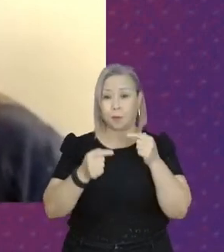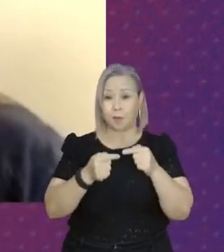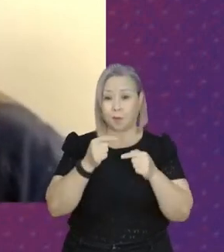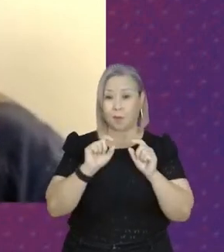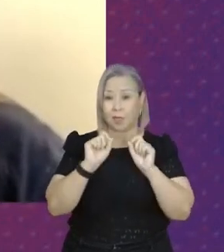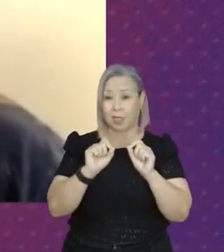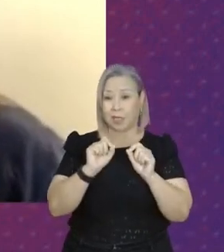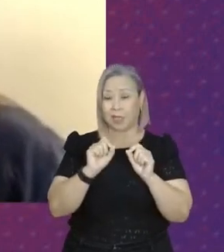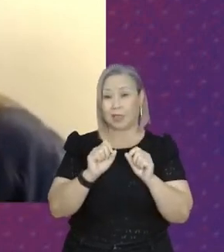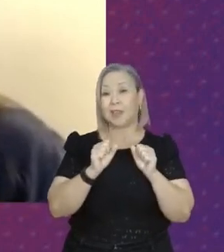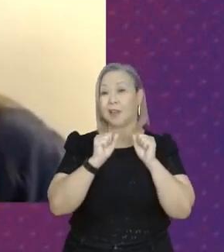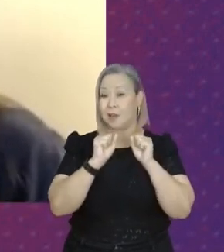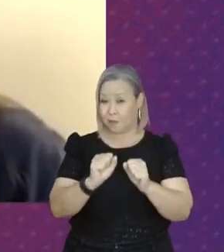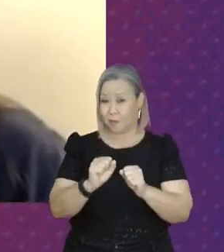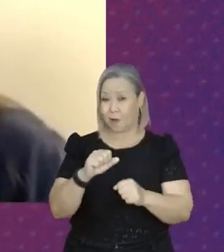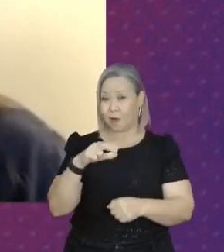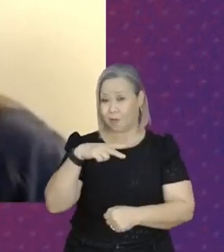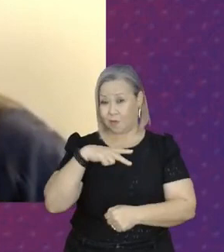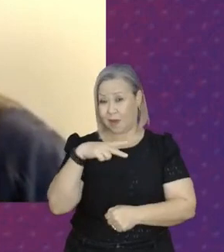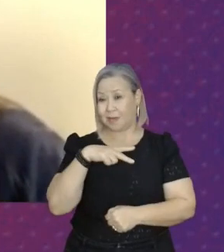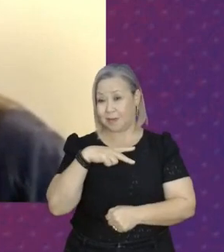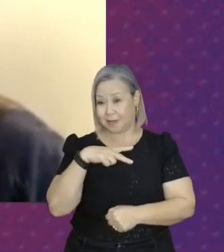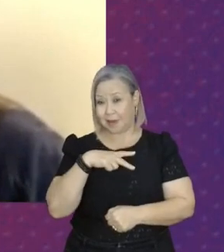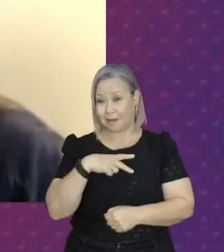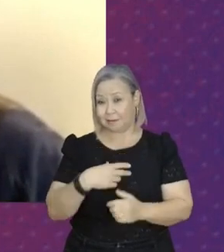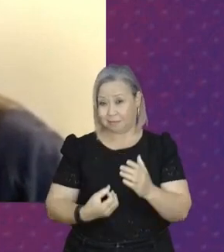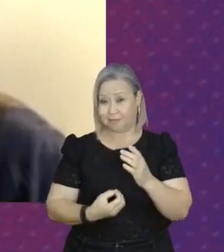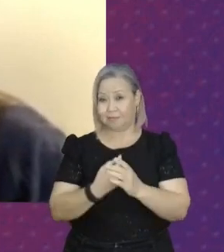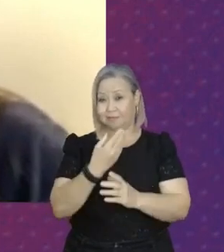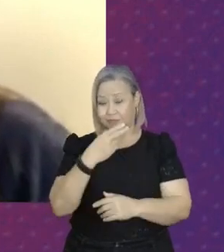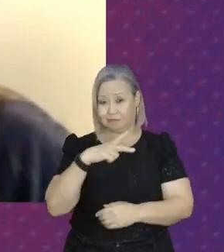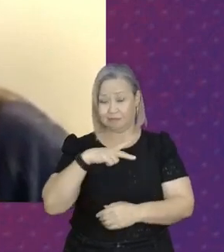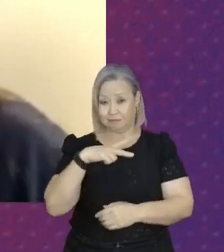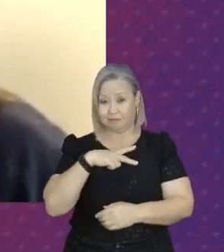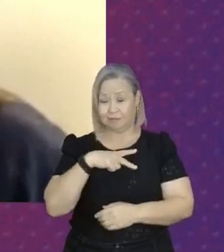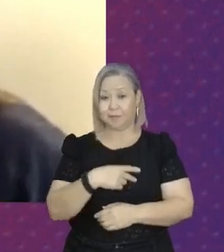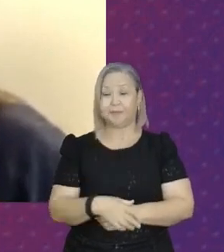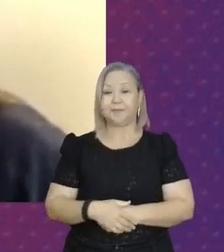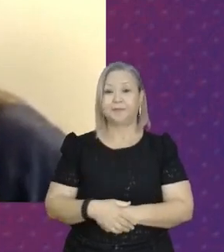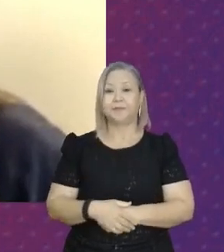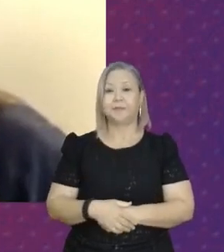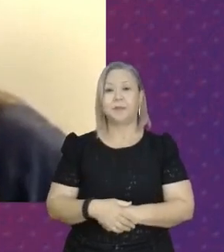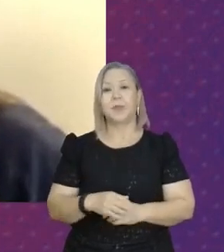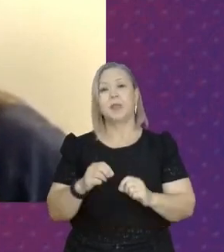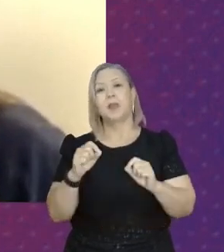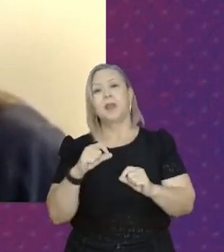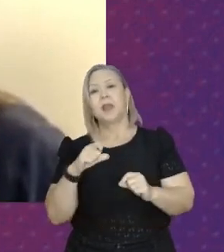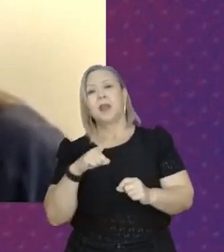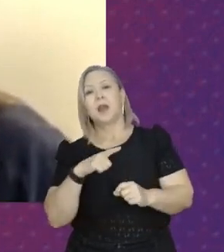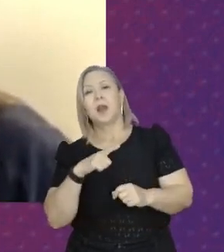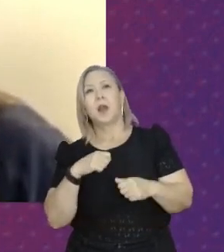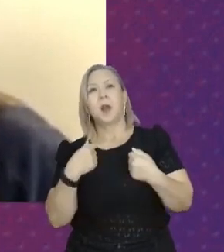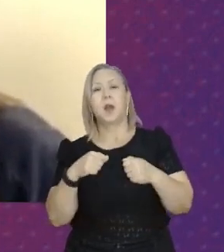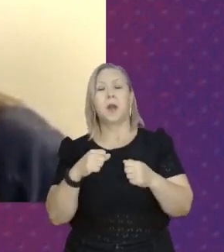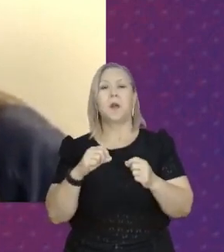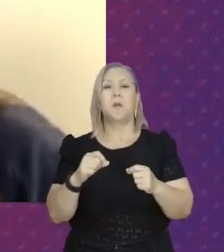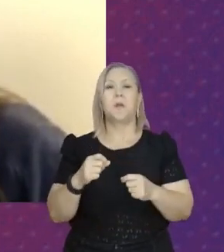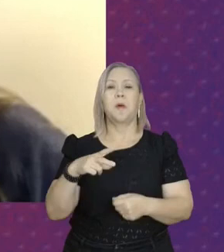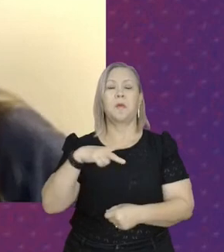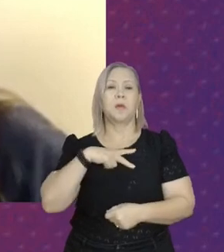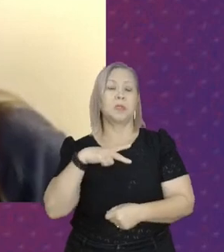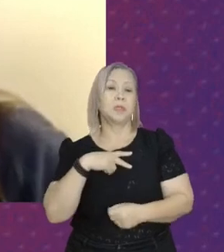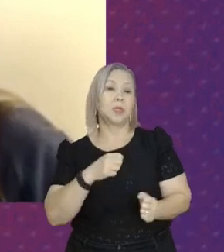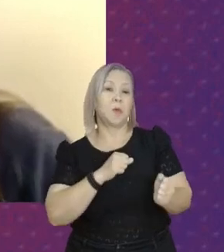tendências de privatização que podem aparecer de diferentes formas. As tendências de privatização, elas podem